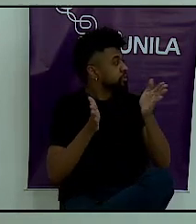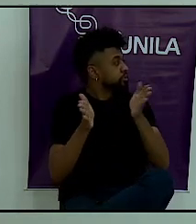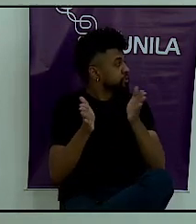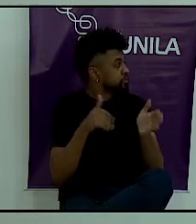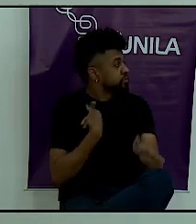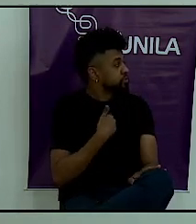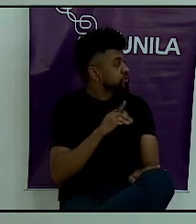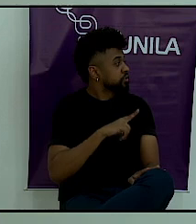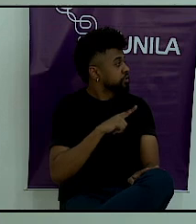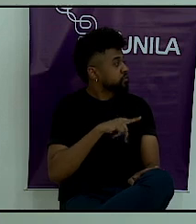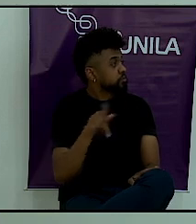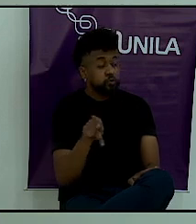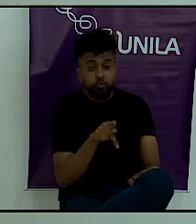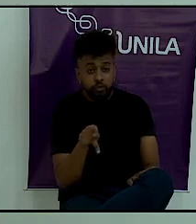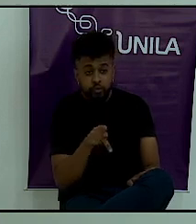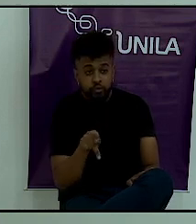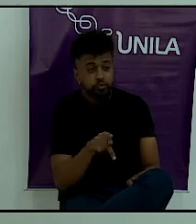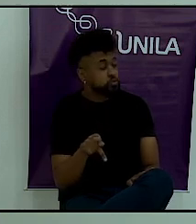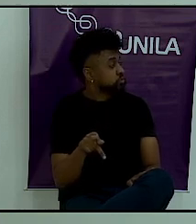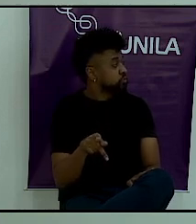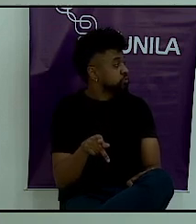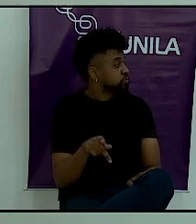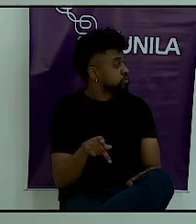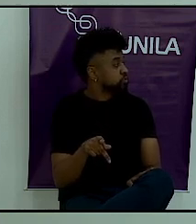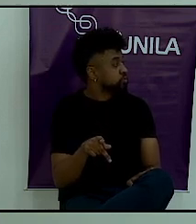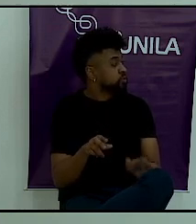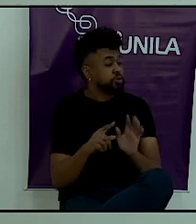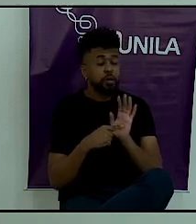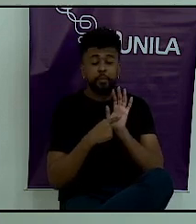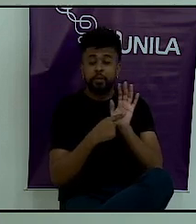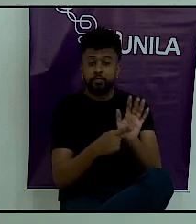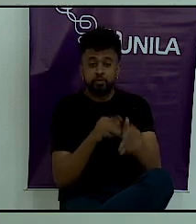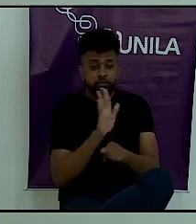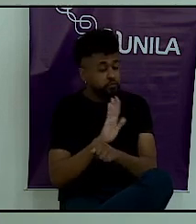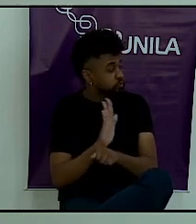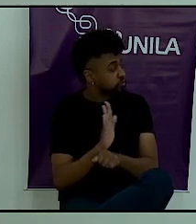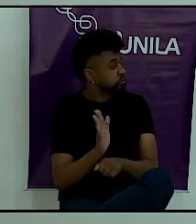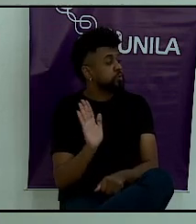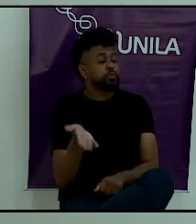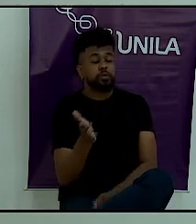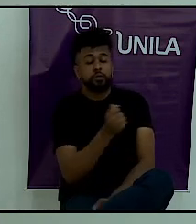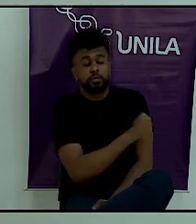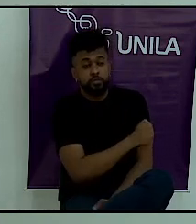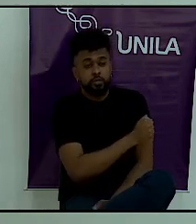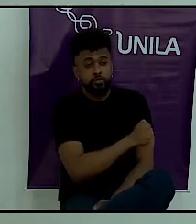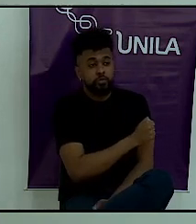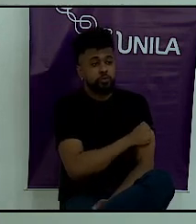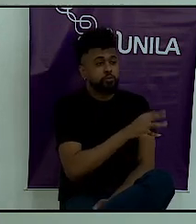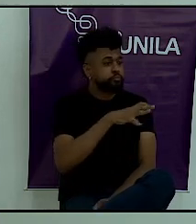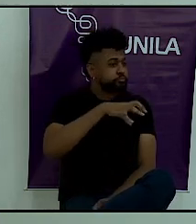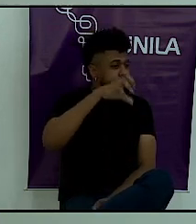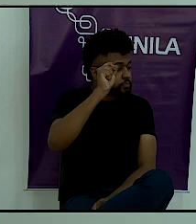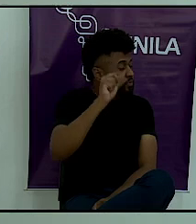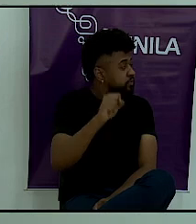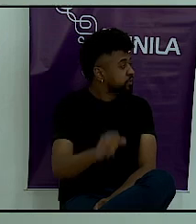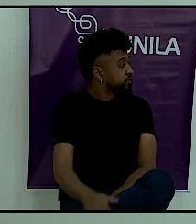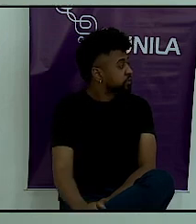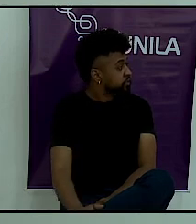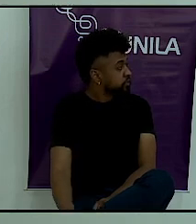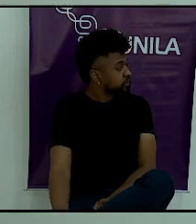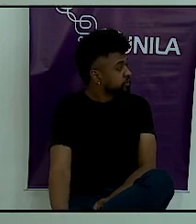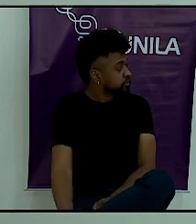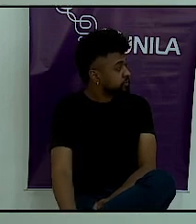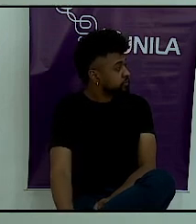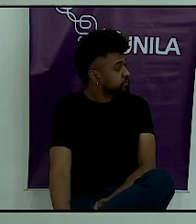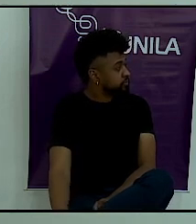Nós já tivemos professores apresentando filmes em mostras, nós já tivemos alunos que ganhou a Mirada Paranaense, né? Nós